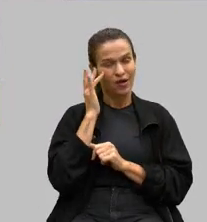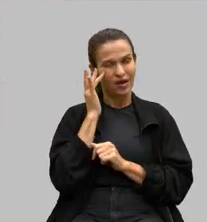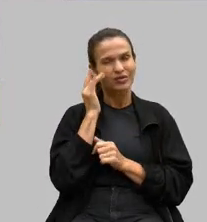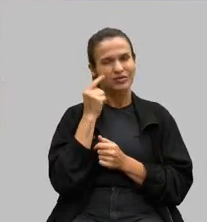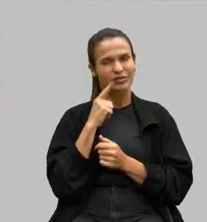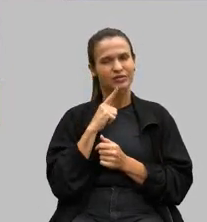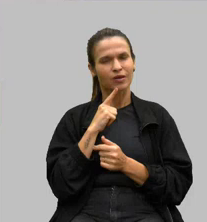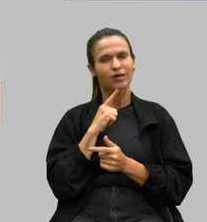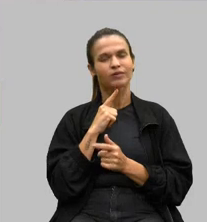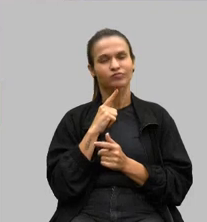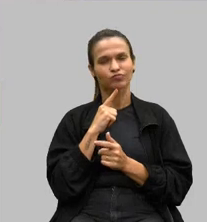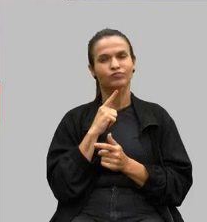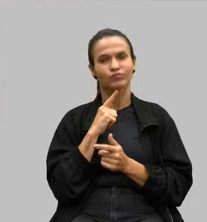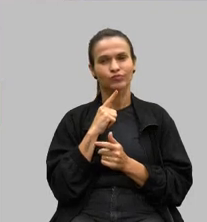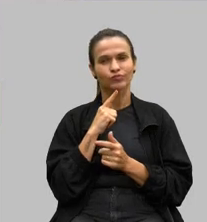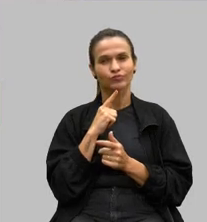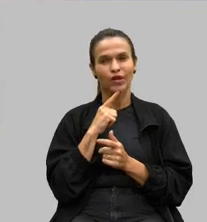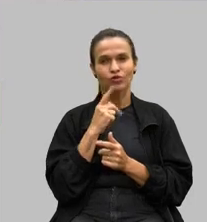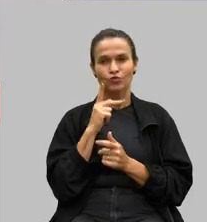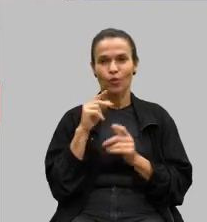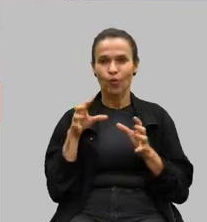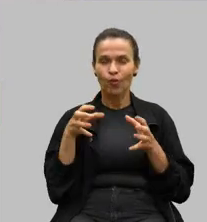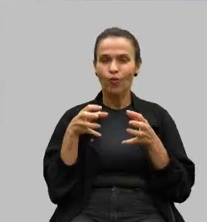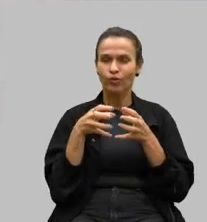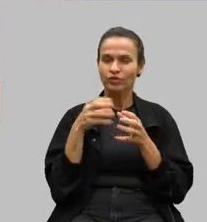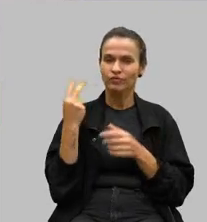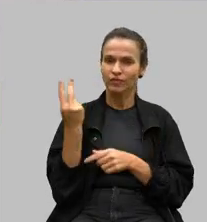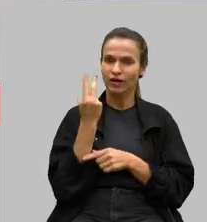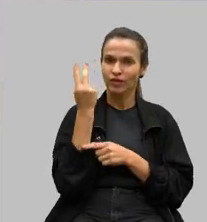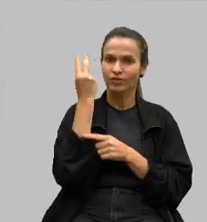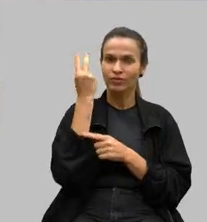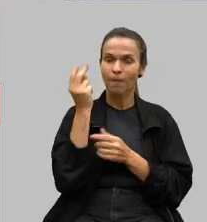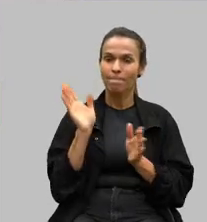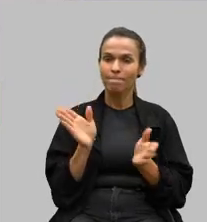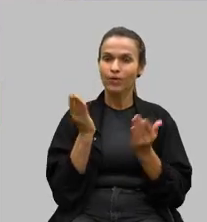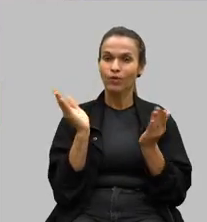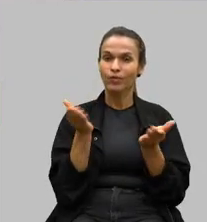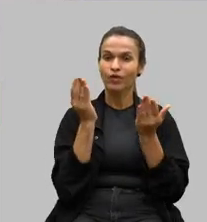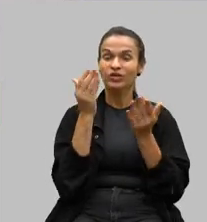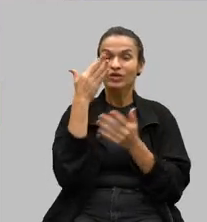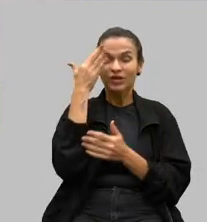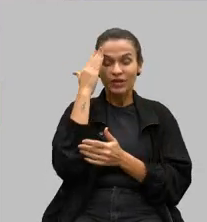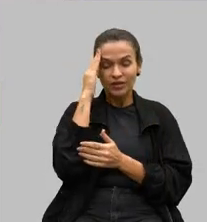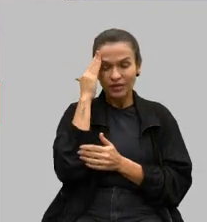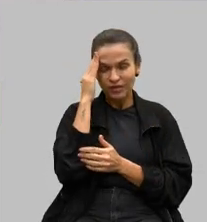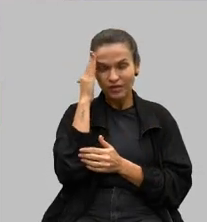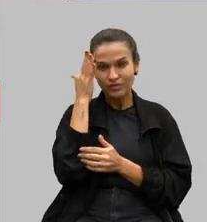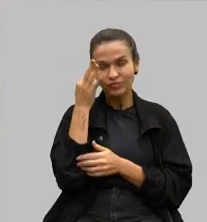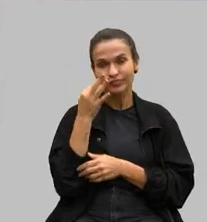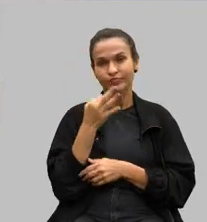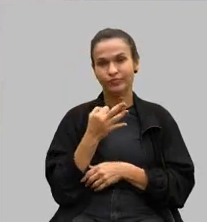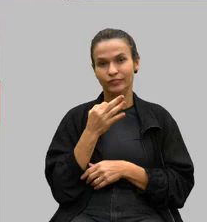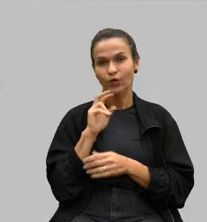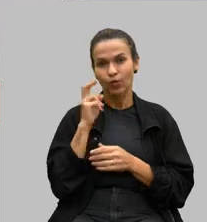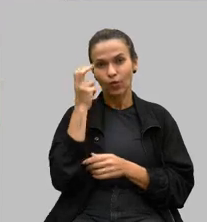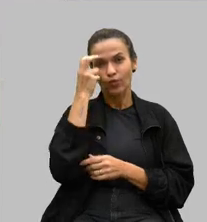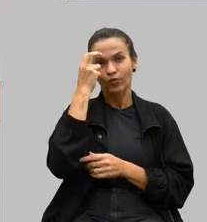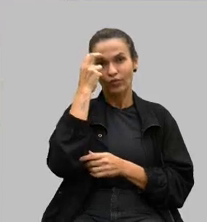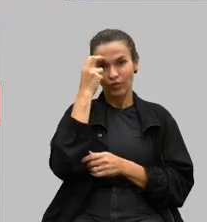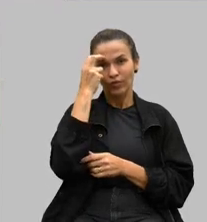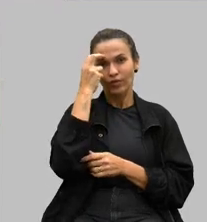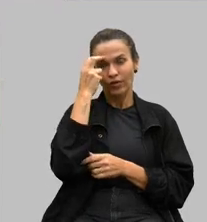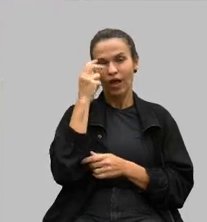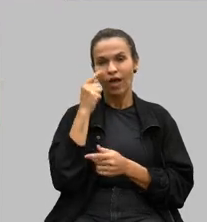legado você e sua equipe de valorização promoção e entendimento de que cultura é qualidade de vida